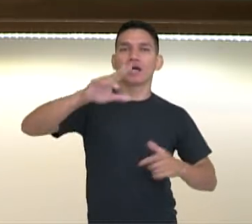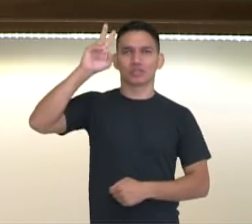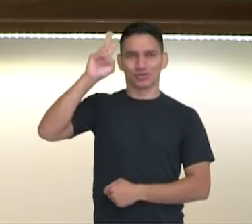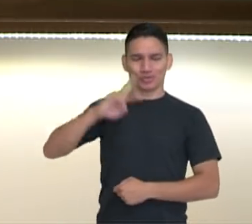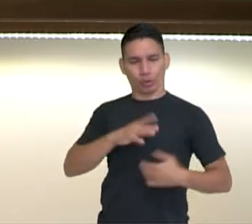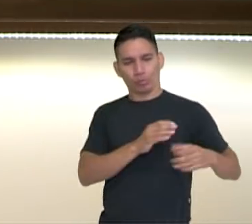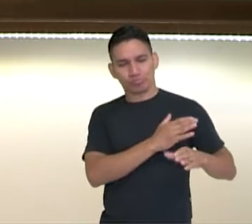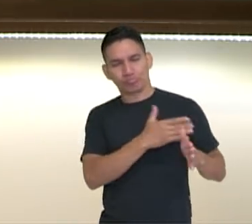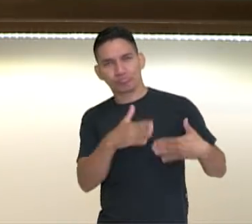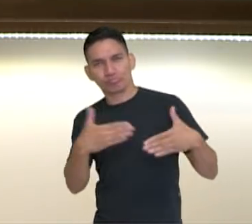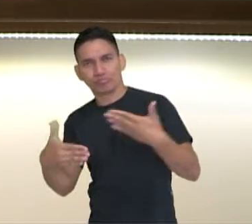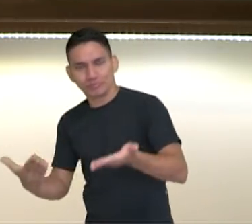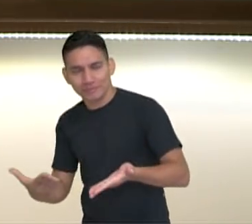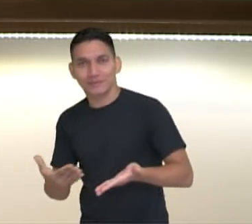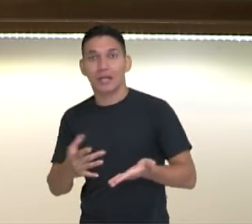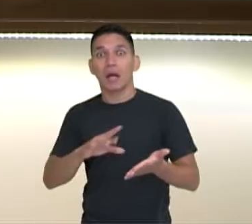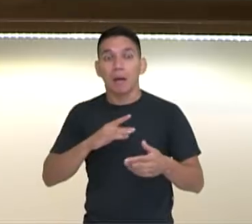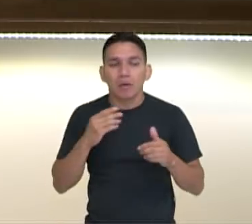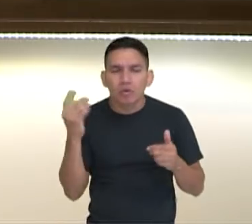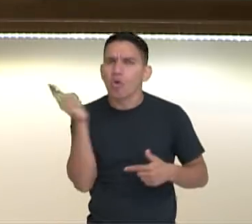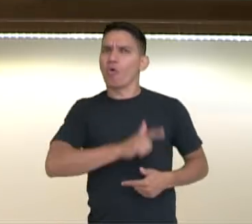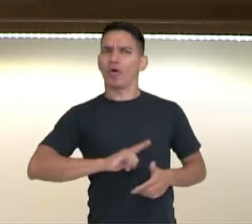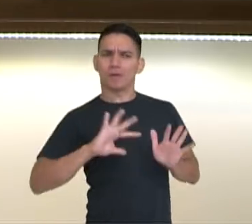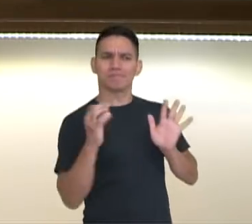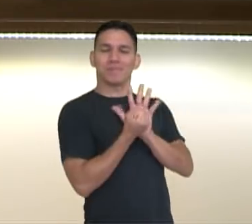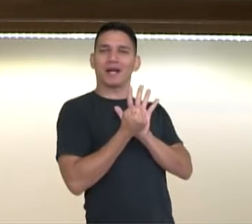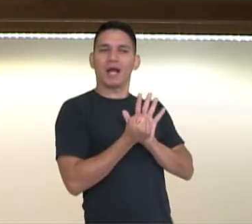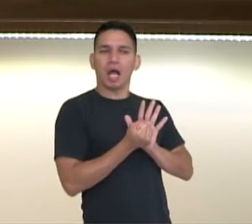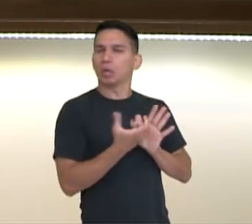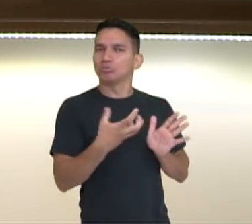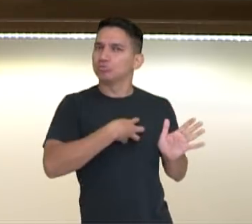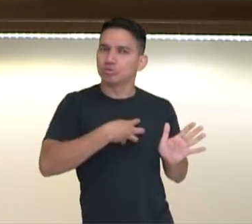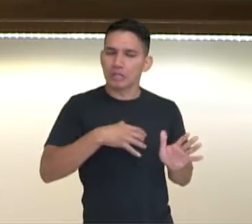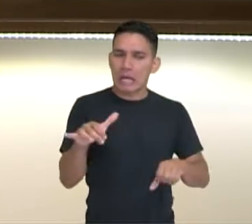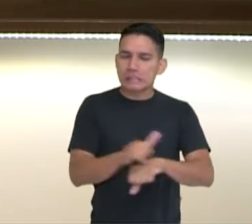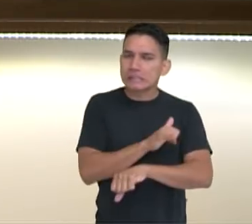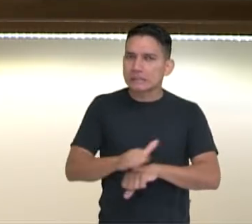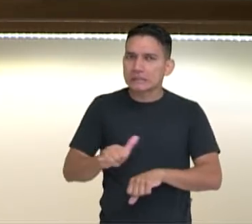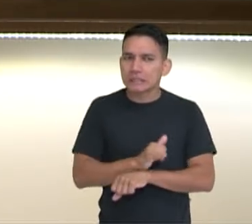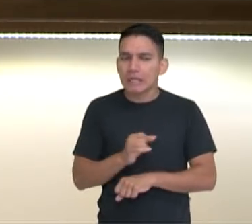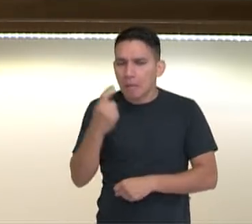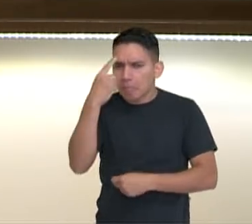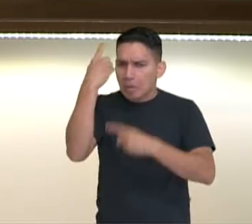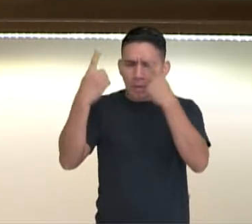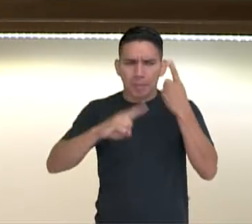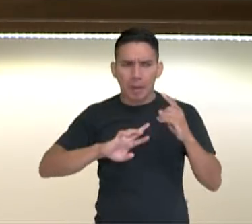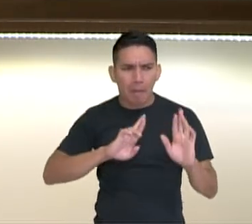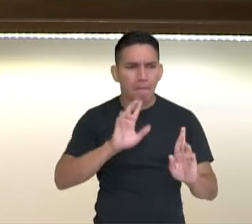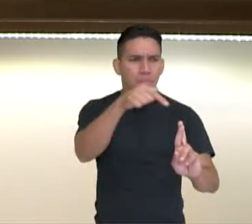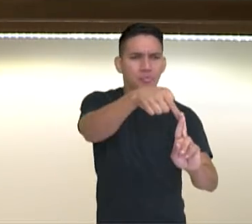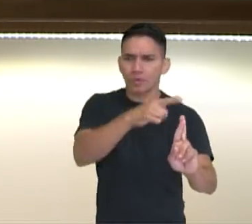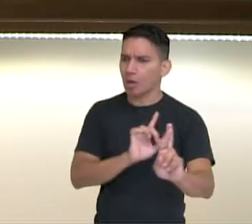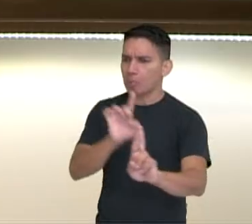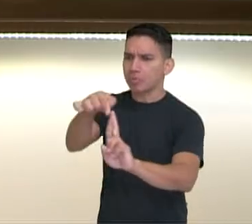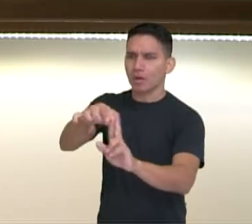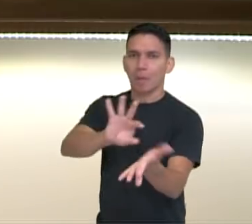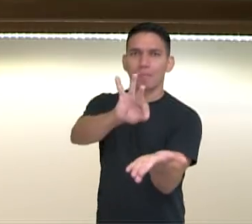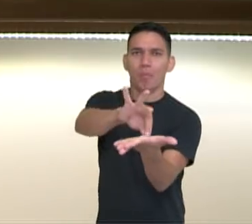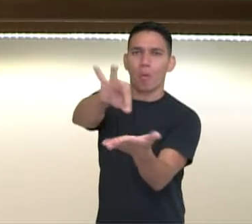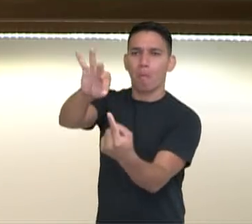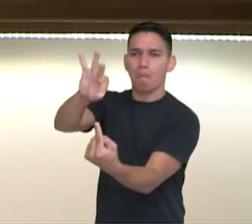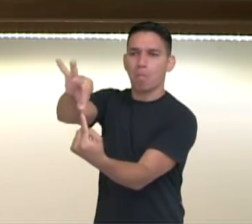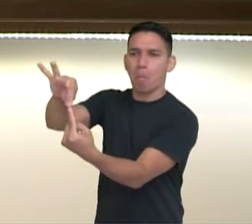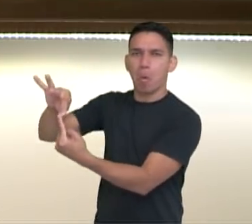conseguindo marcar de alguma maneira esse deslocamento, conseguindo criar referências para